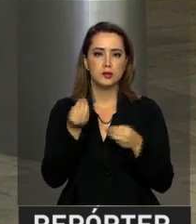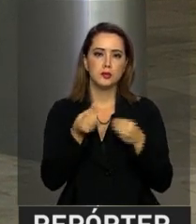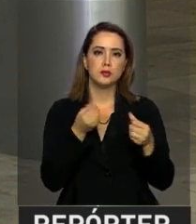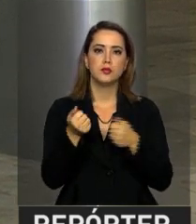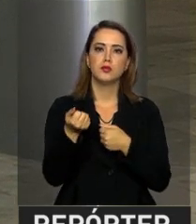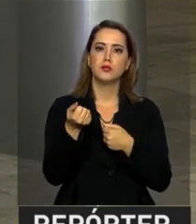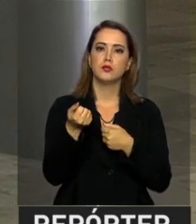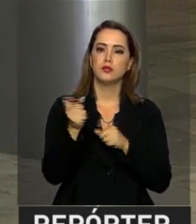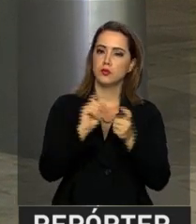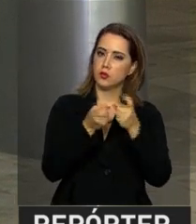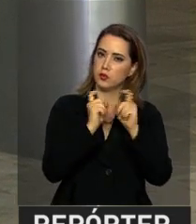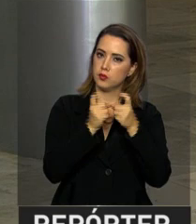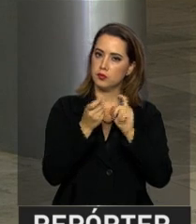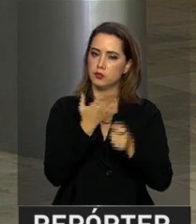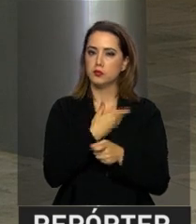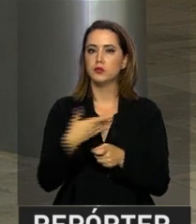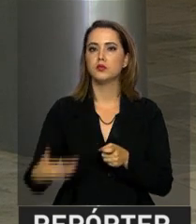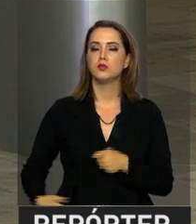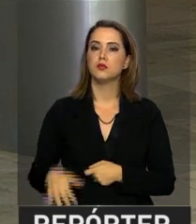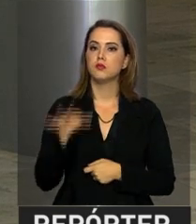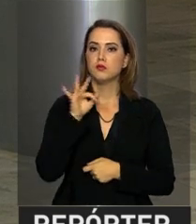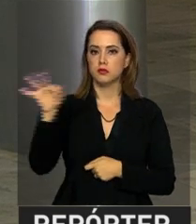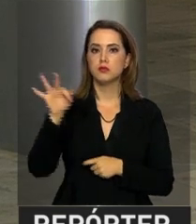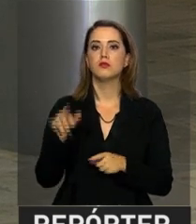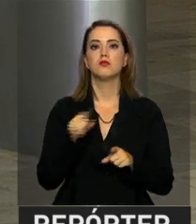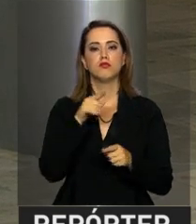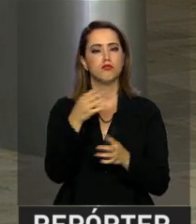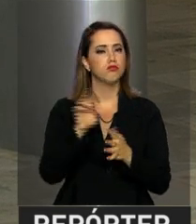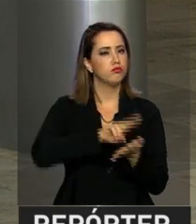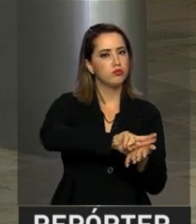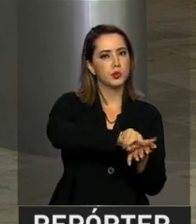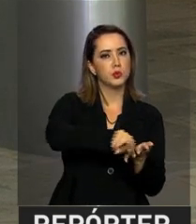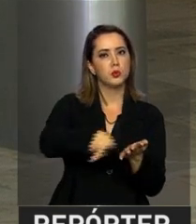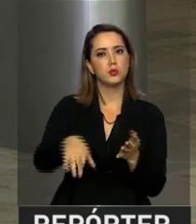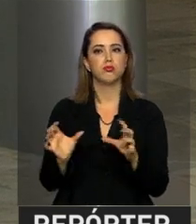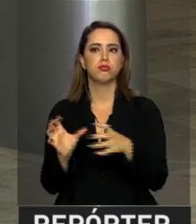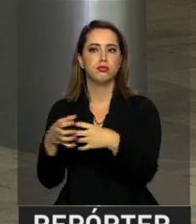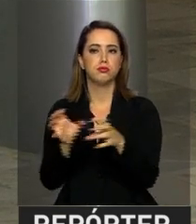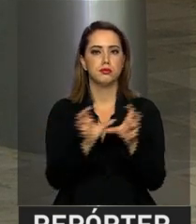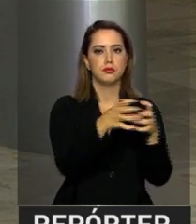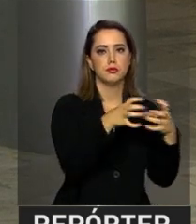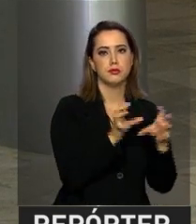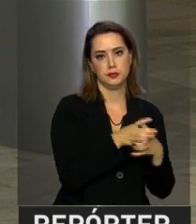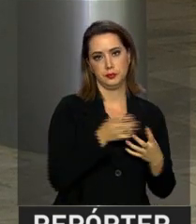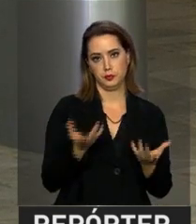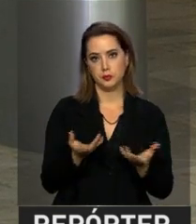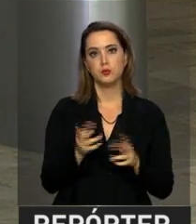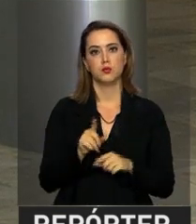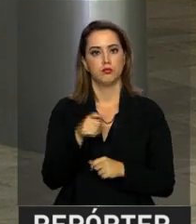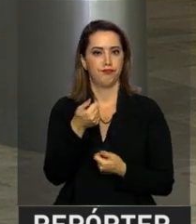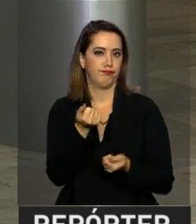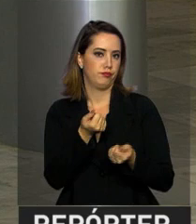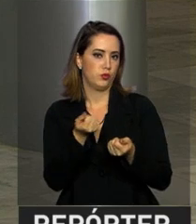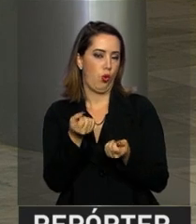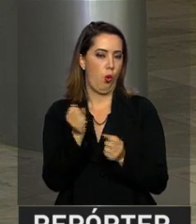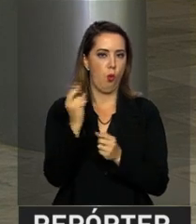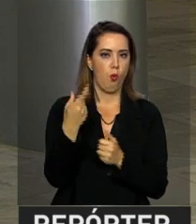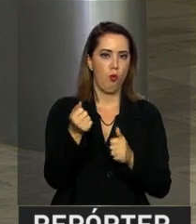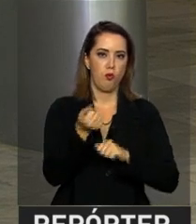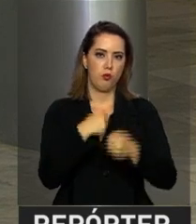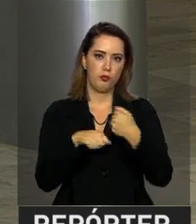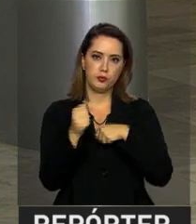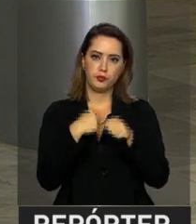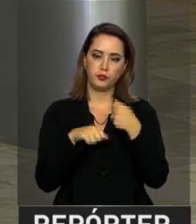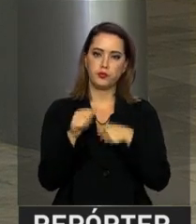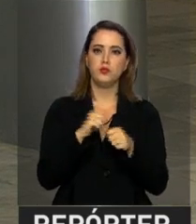funciona a administração pública federal em suas mais variadas Vertentes como por exemplo a execução orçamentária e